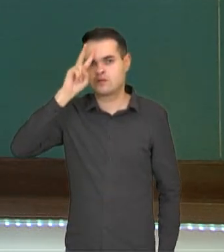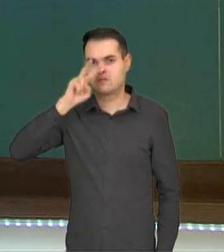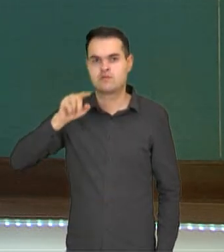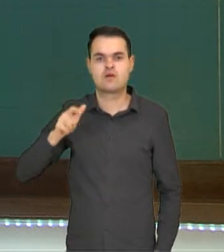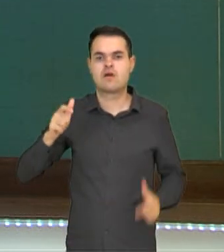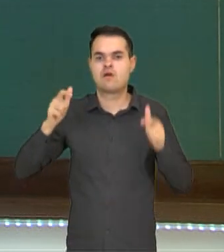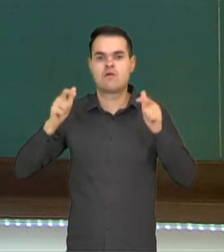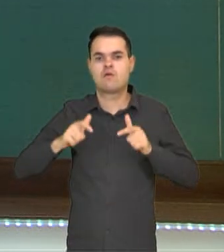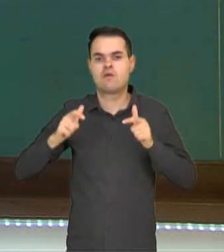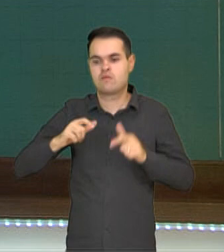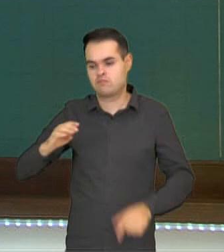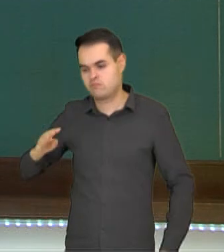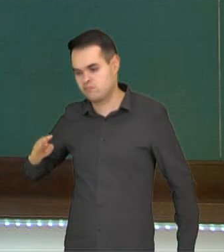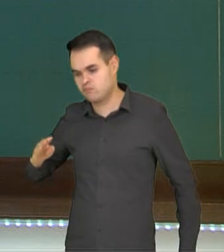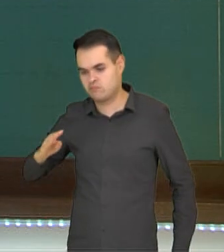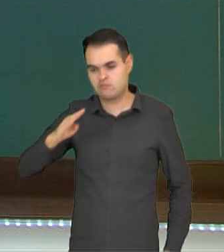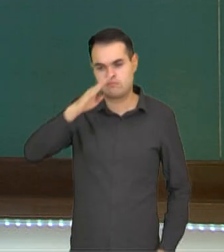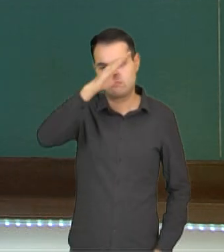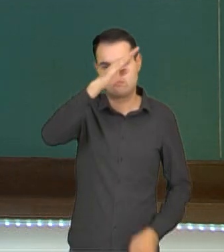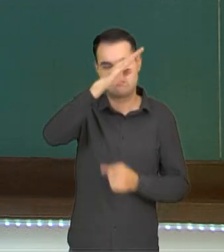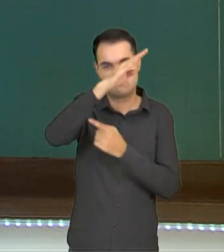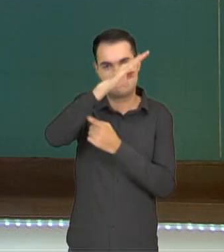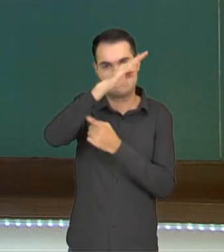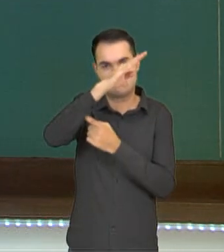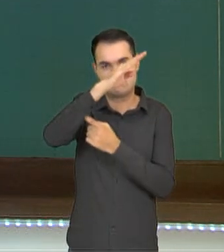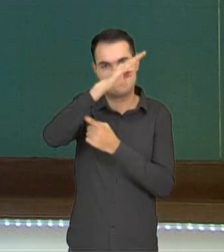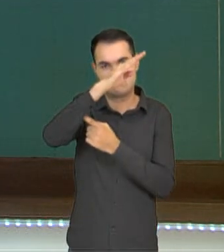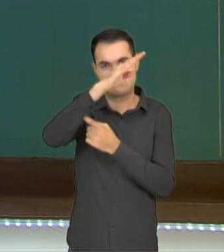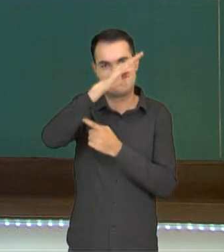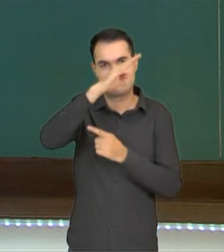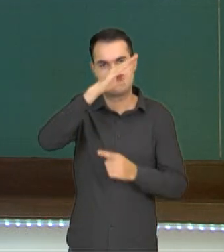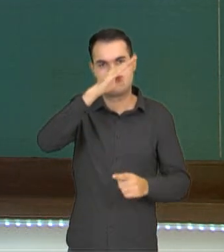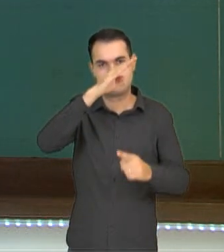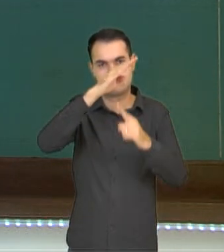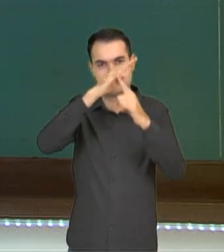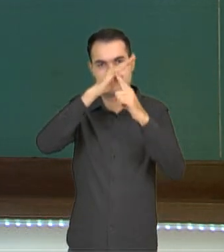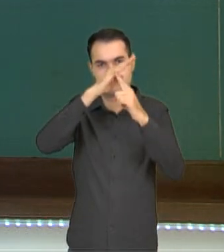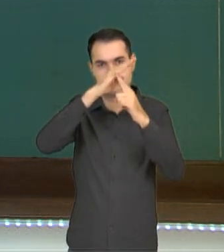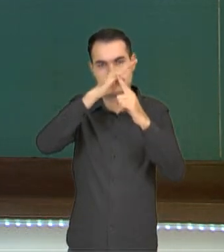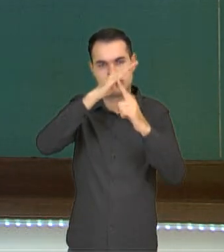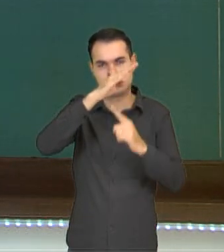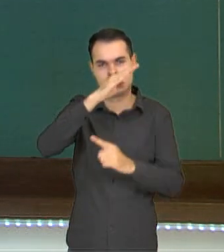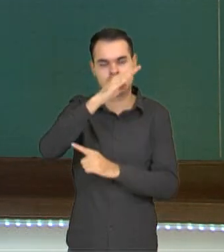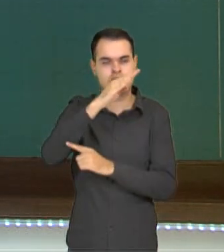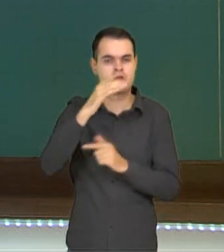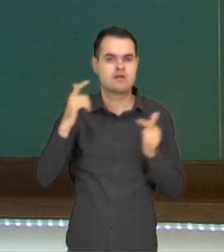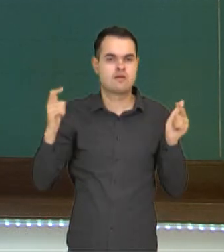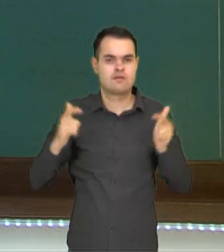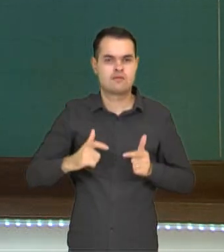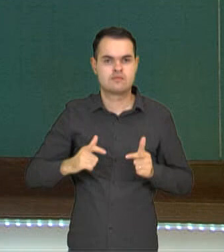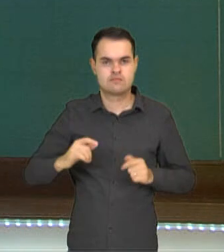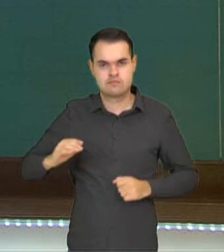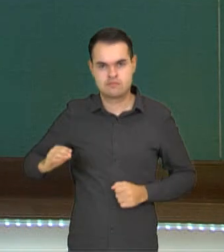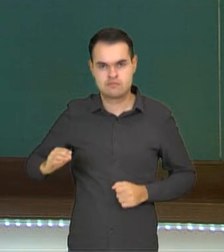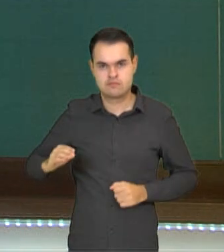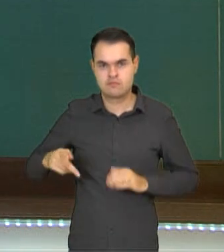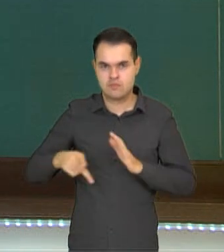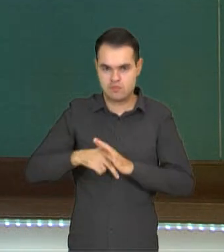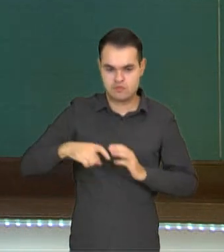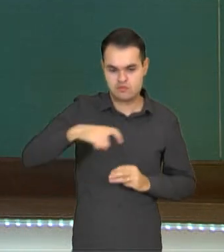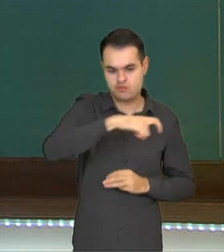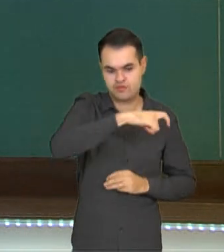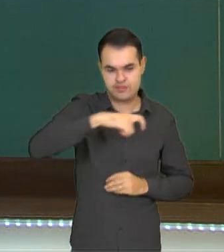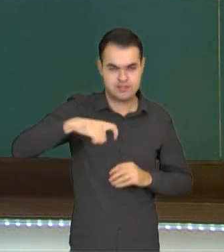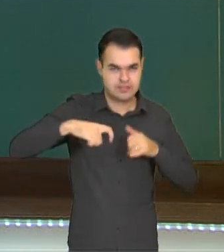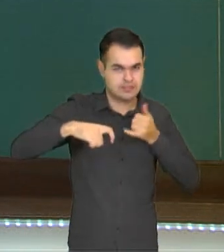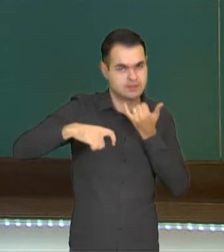em que a reta, ó, ponto que o gráfico, né, intercepta, ou seja, onde a reta corta ali o eixo y, o eixo x, né? Desculpa que